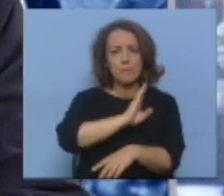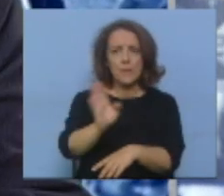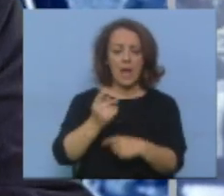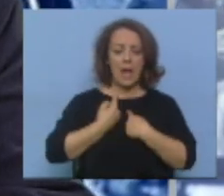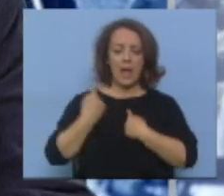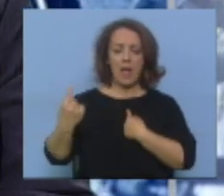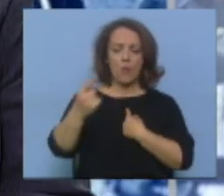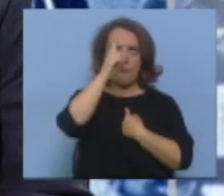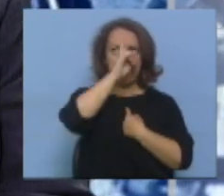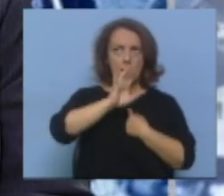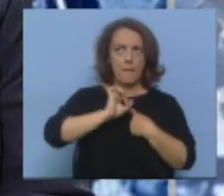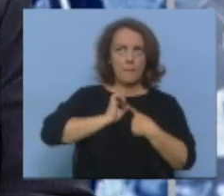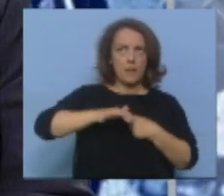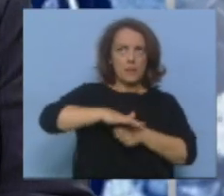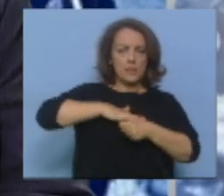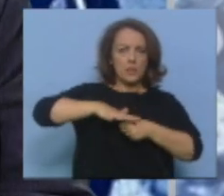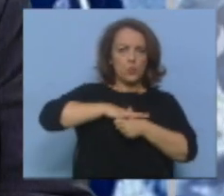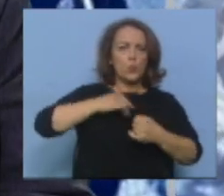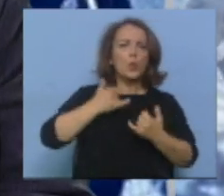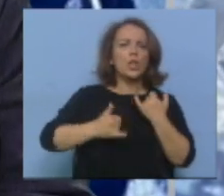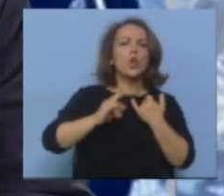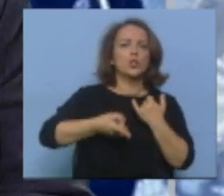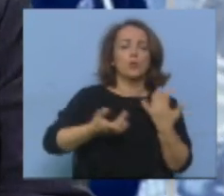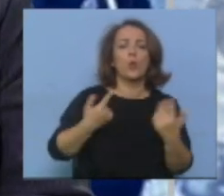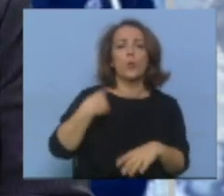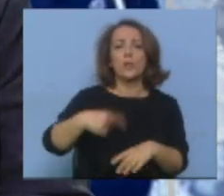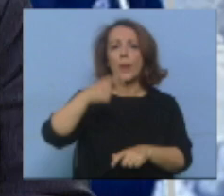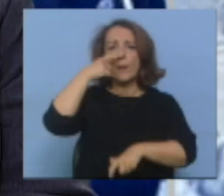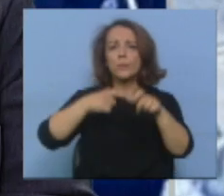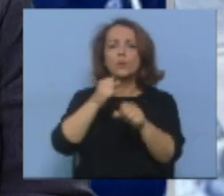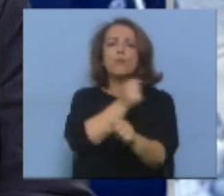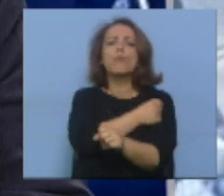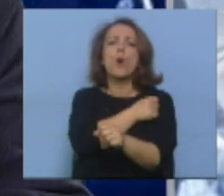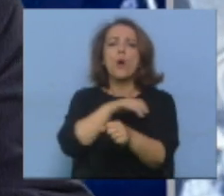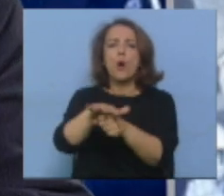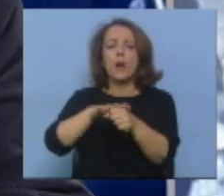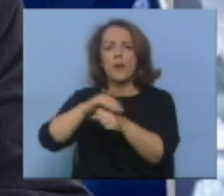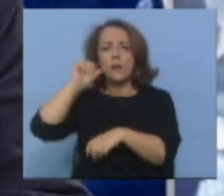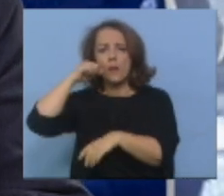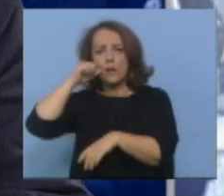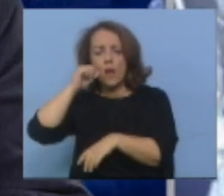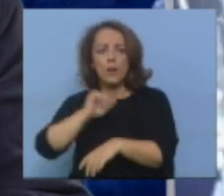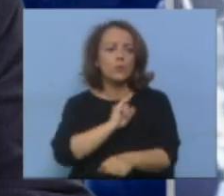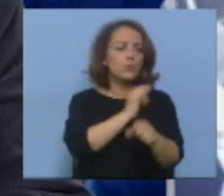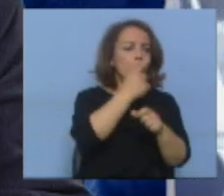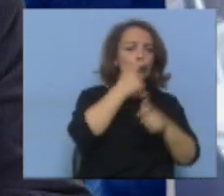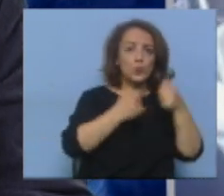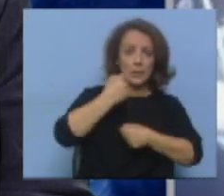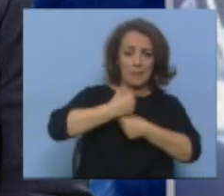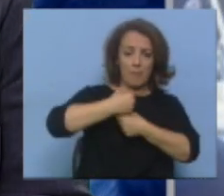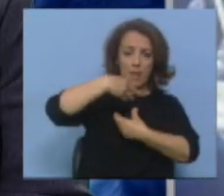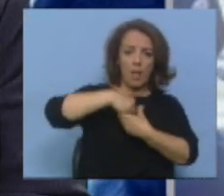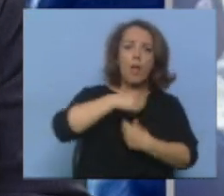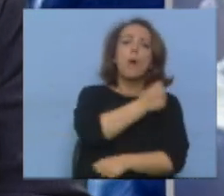se expõe. Eu tenho trabalhadores que moram no Carregado, tenho trabalhadores que moram no Seixal e,